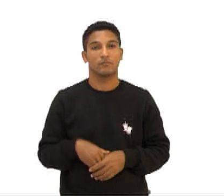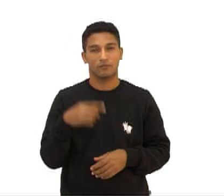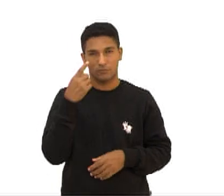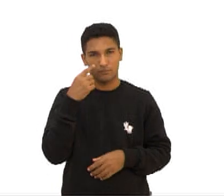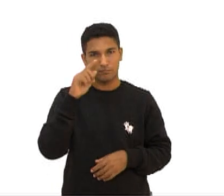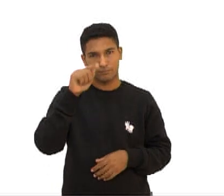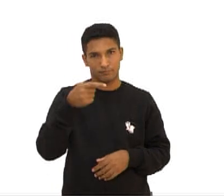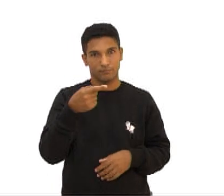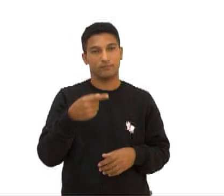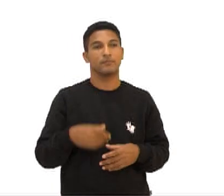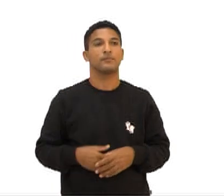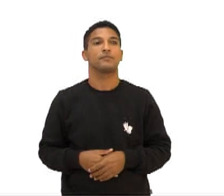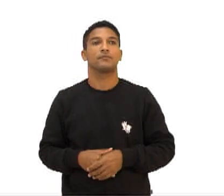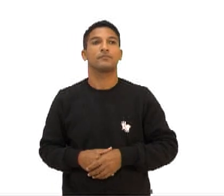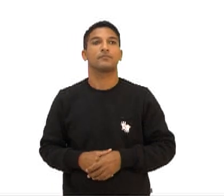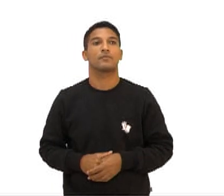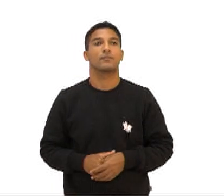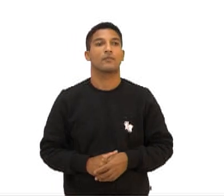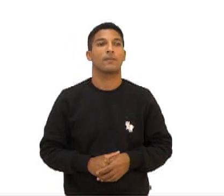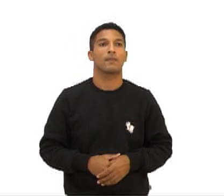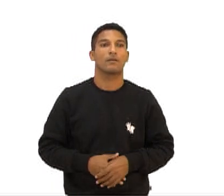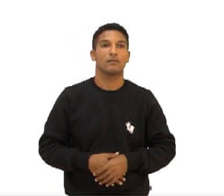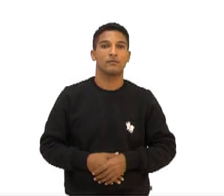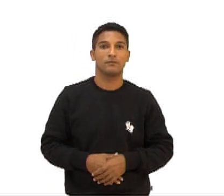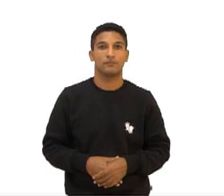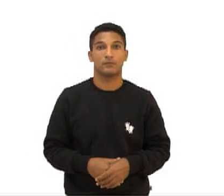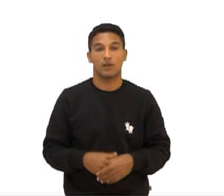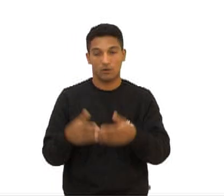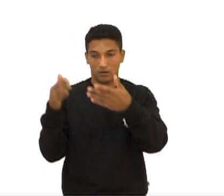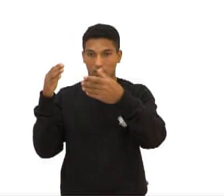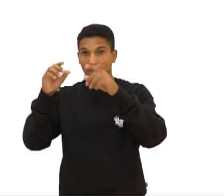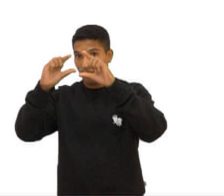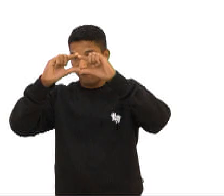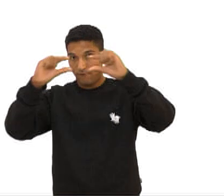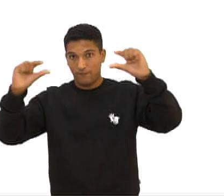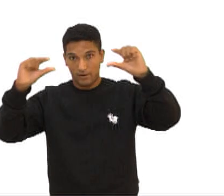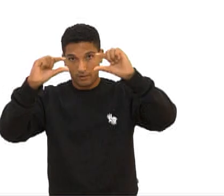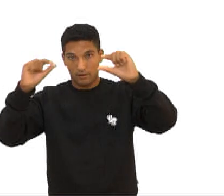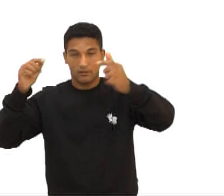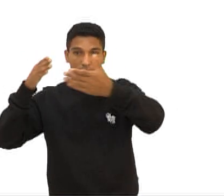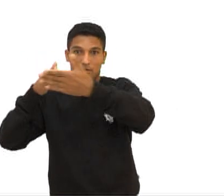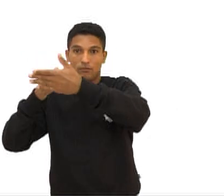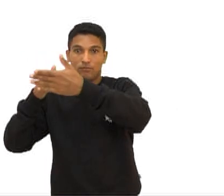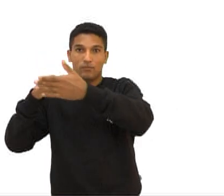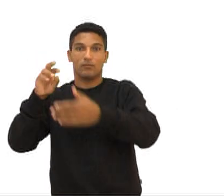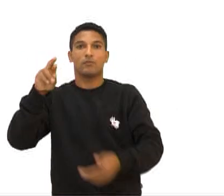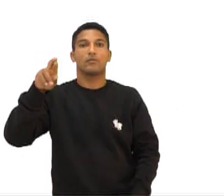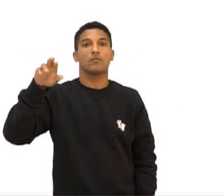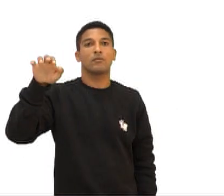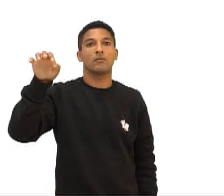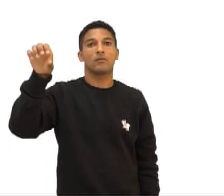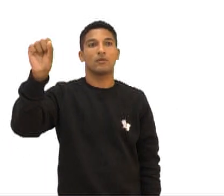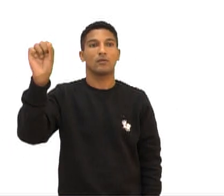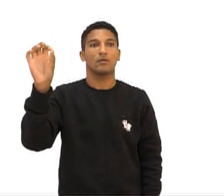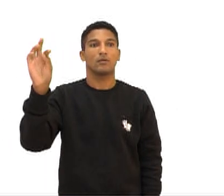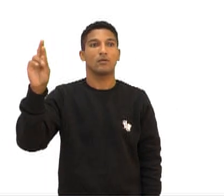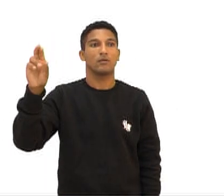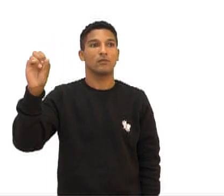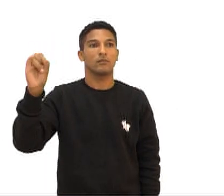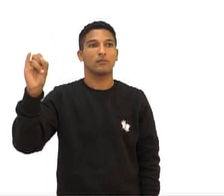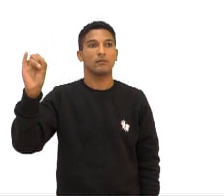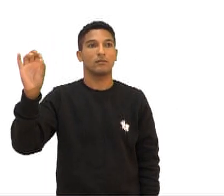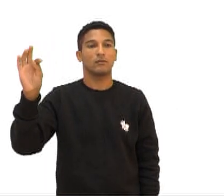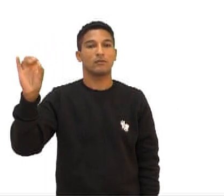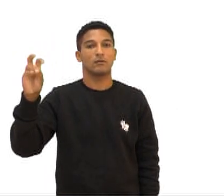Restritiva. Delimita o significado do antecedente. É indispensável ao sentido do período. Não